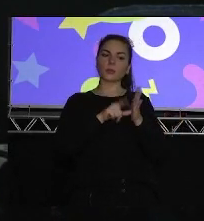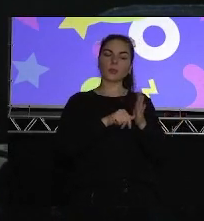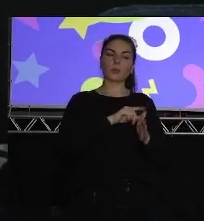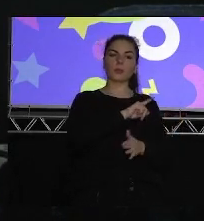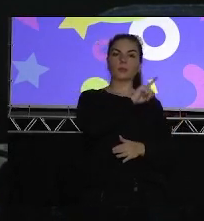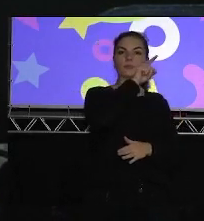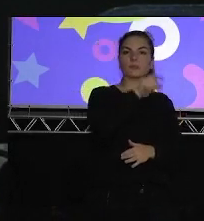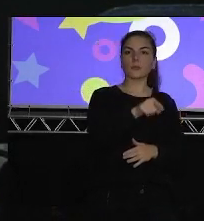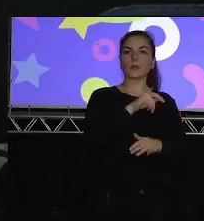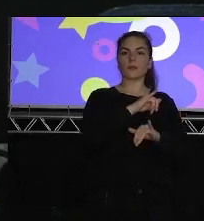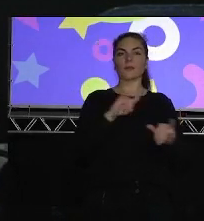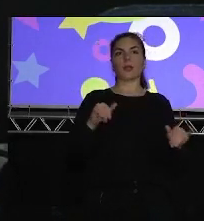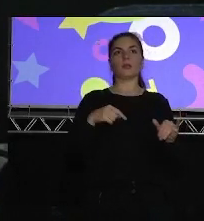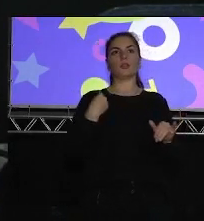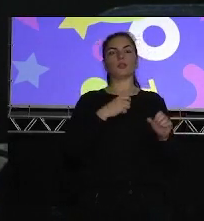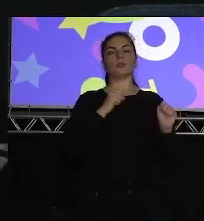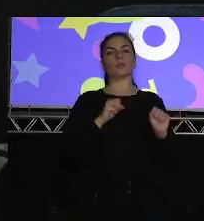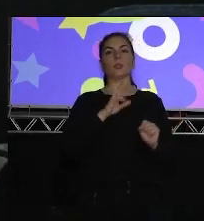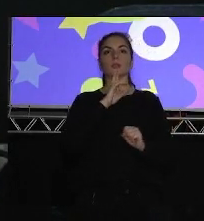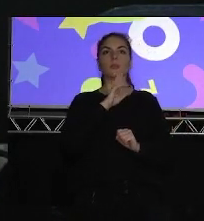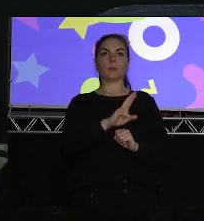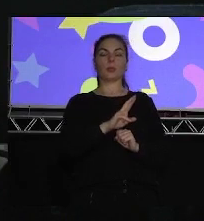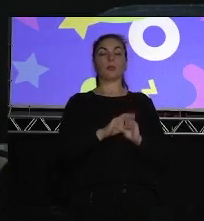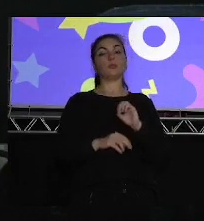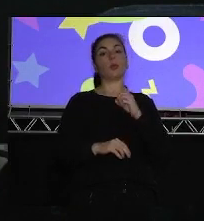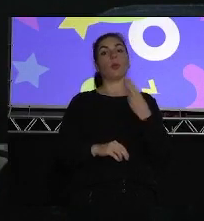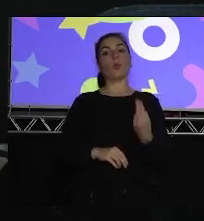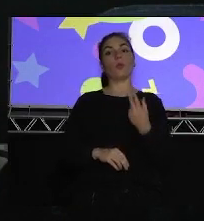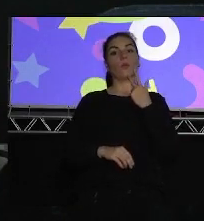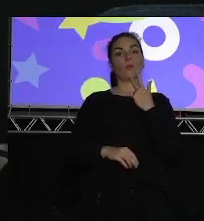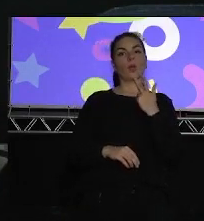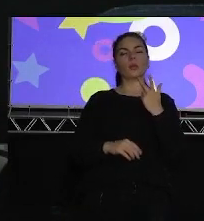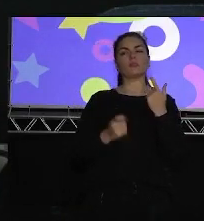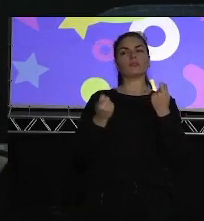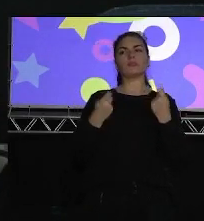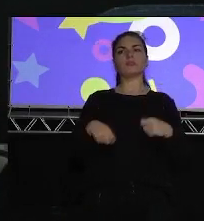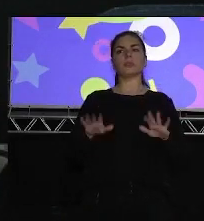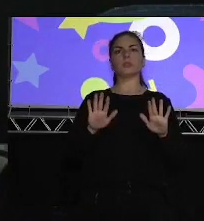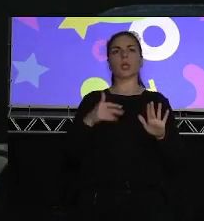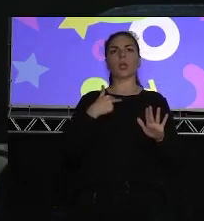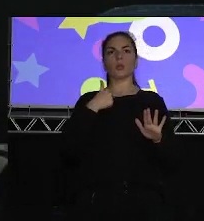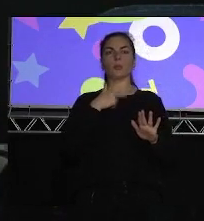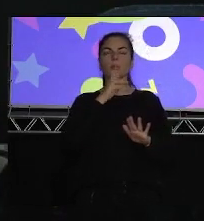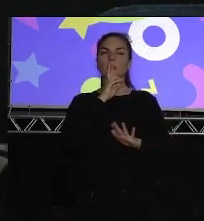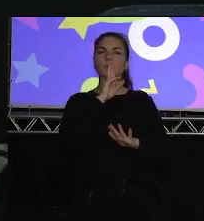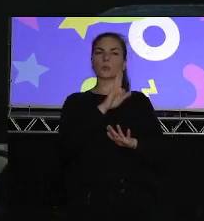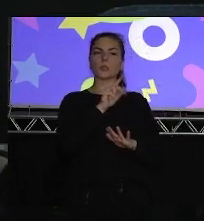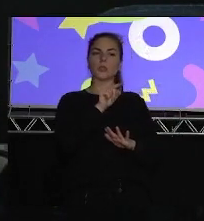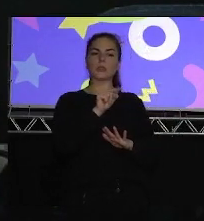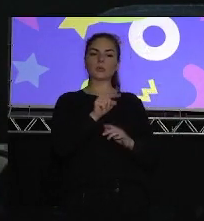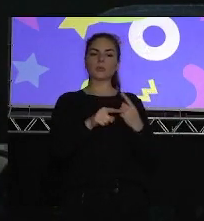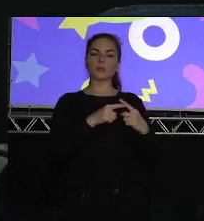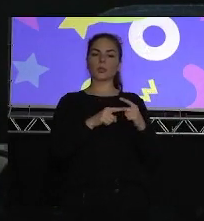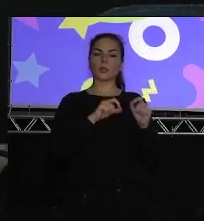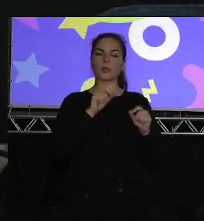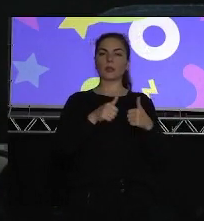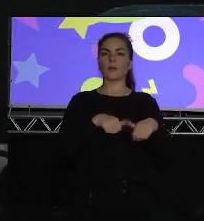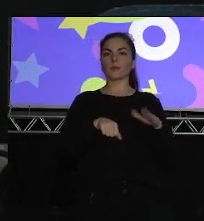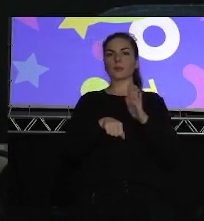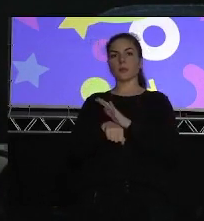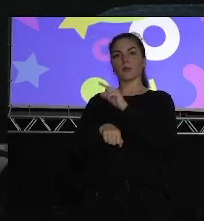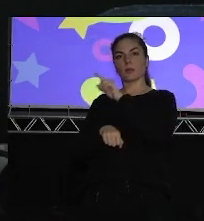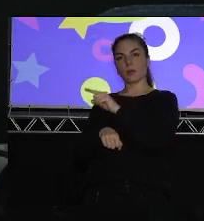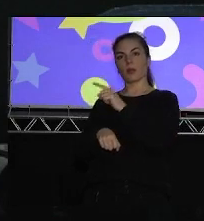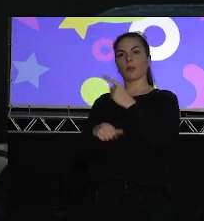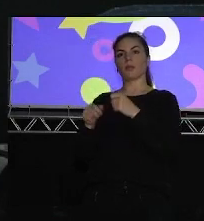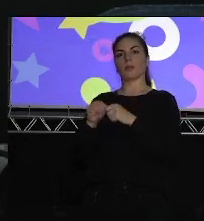o que a gente puder responder para eles. Ou diga para eles, eu não posso responder isso, porque quem está facilitando é o Andy, vai lá e fala com